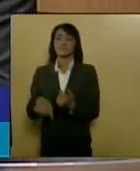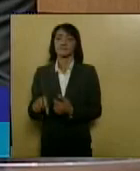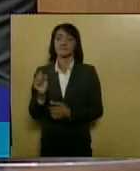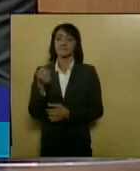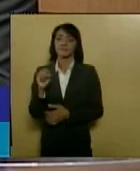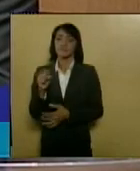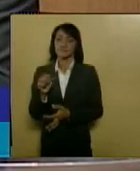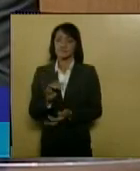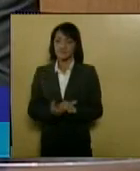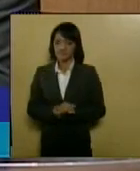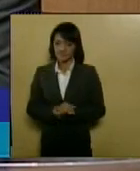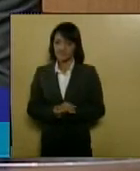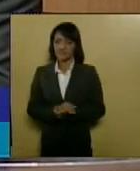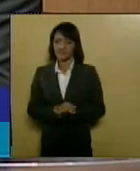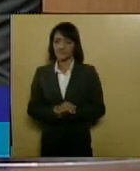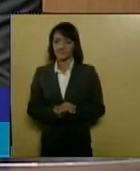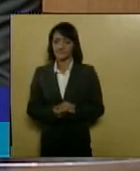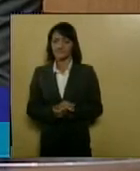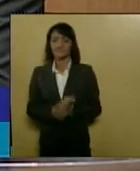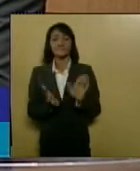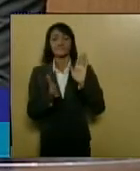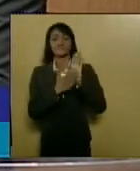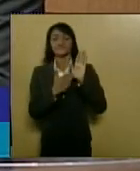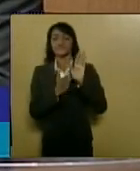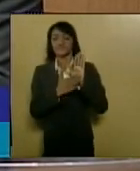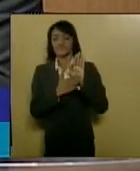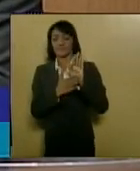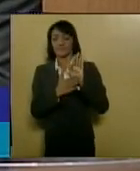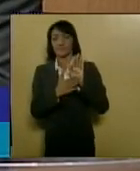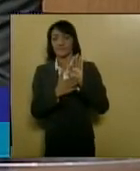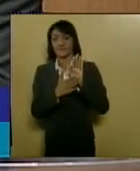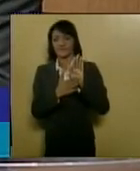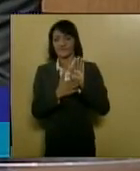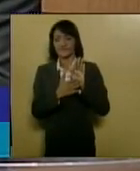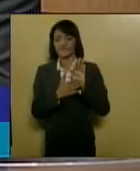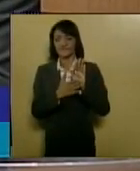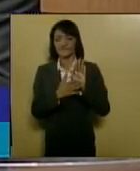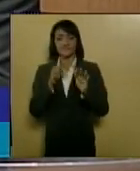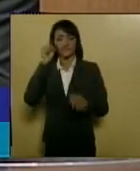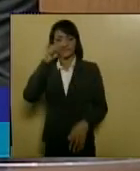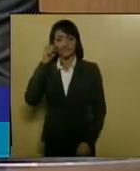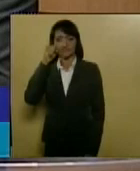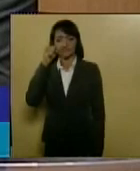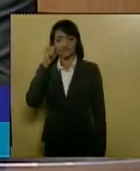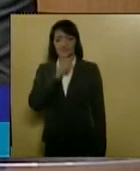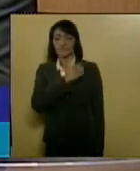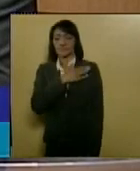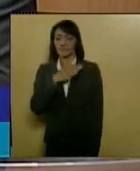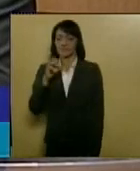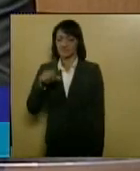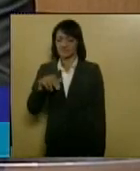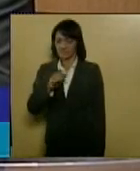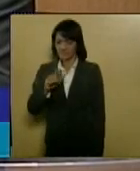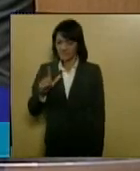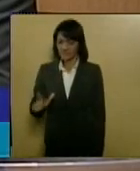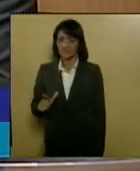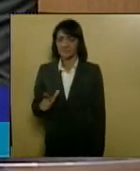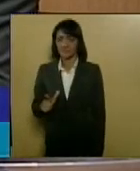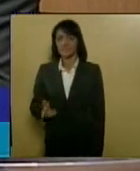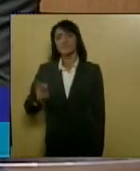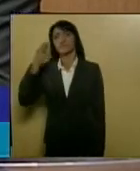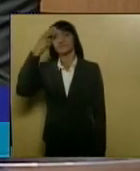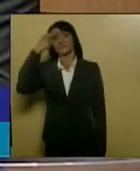Sergipe. Essa propositura idealizada pelo senador deputado Capitão Samuel ficará